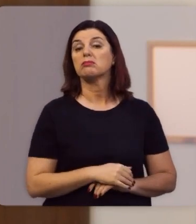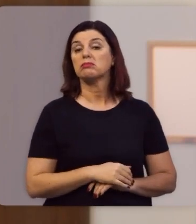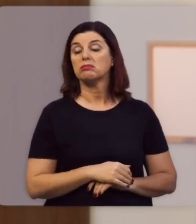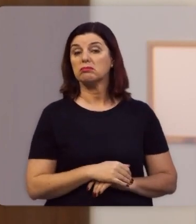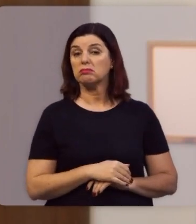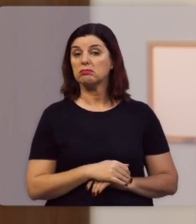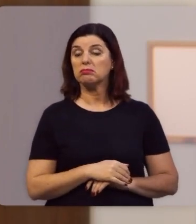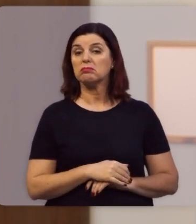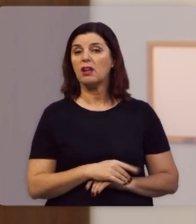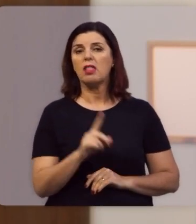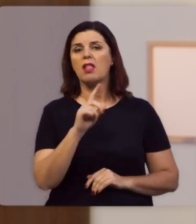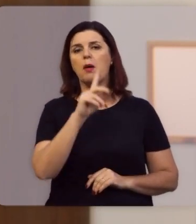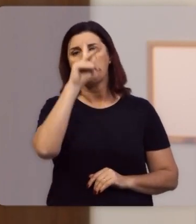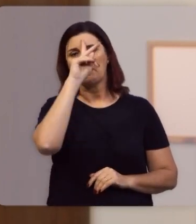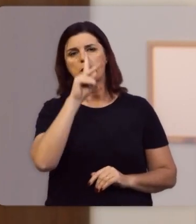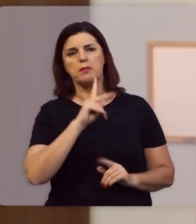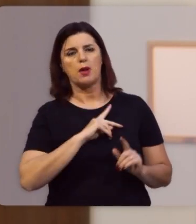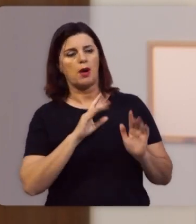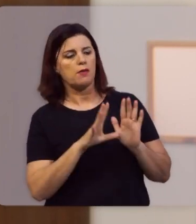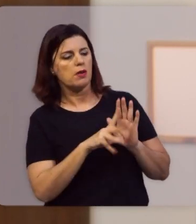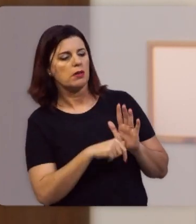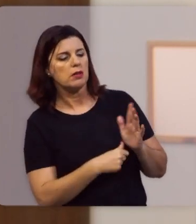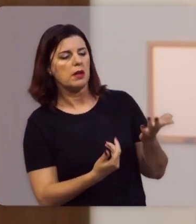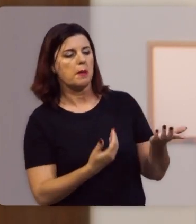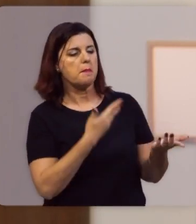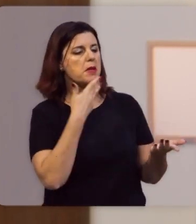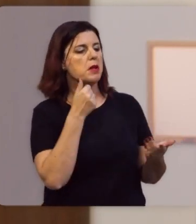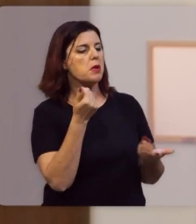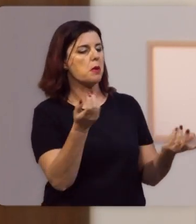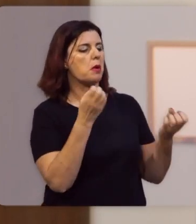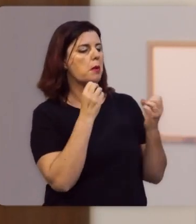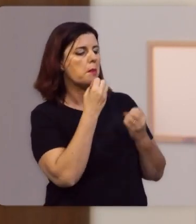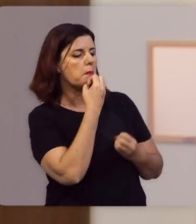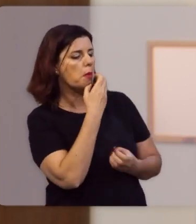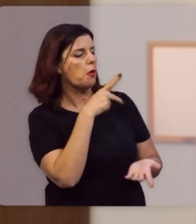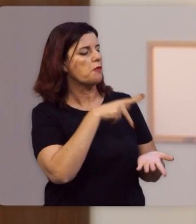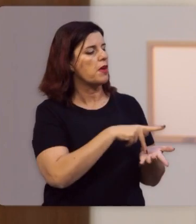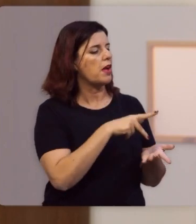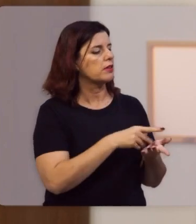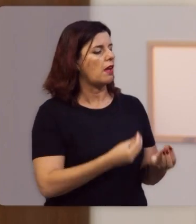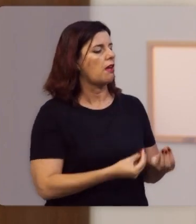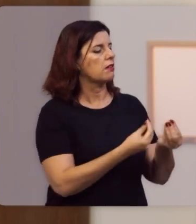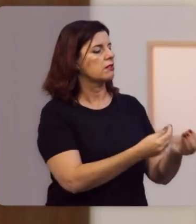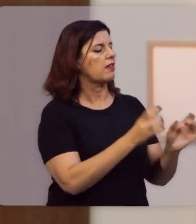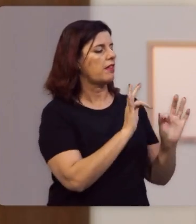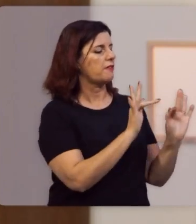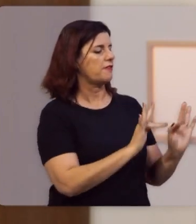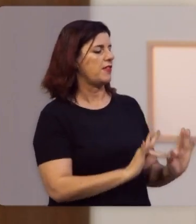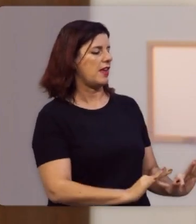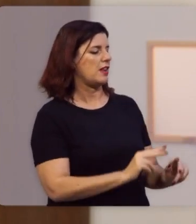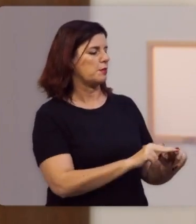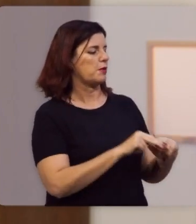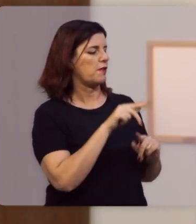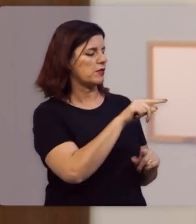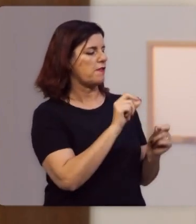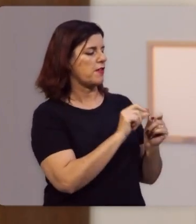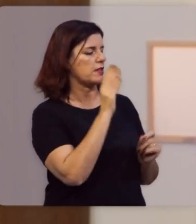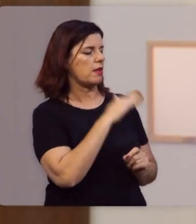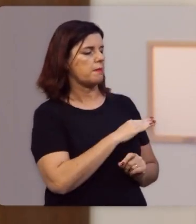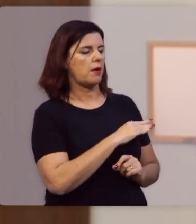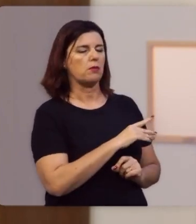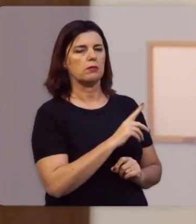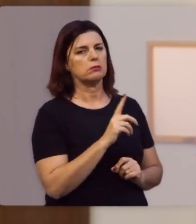não vai se promover o crime não vai se privilegiar o crime não vai se dar a carta aberta para que as pessoas